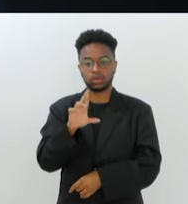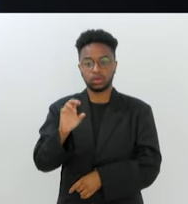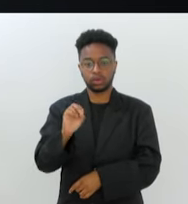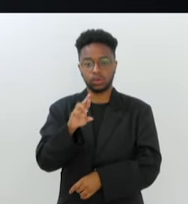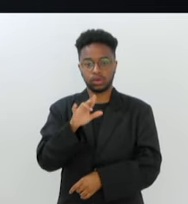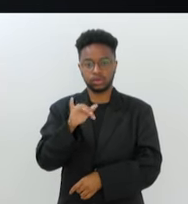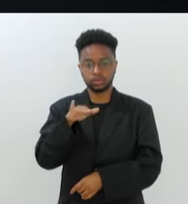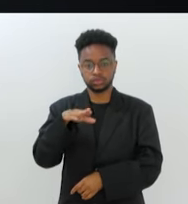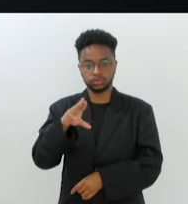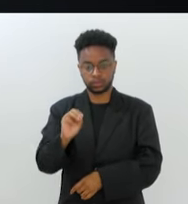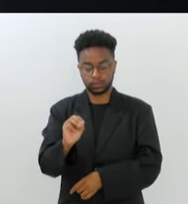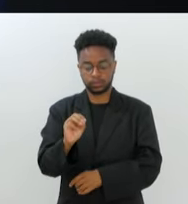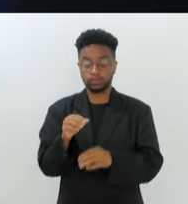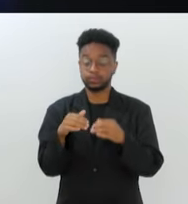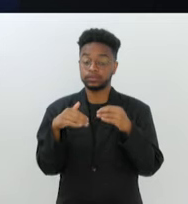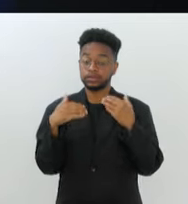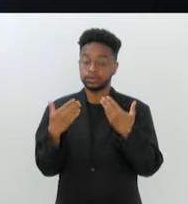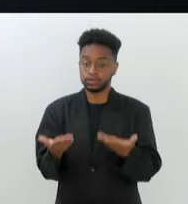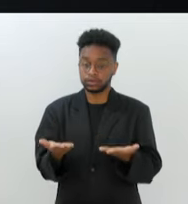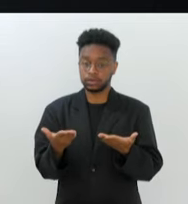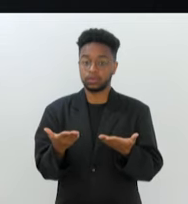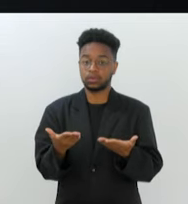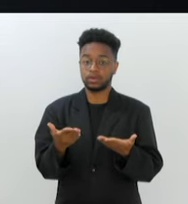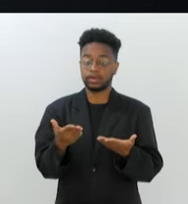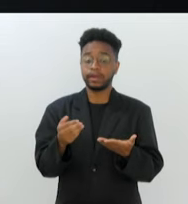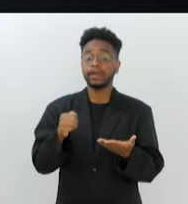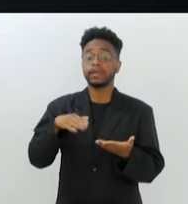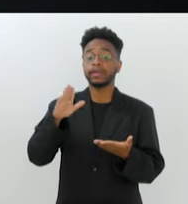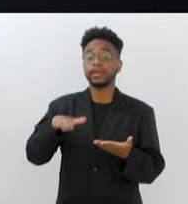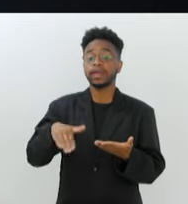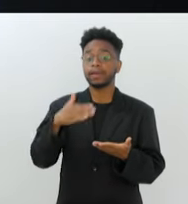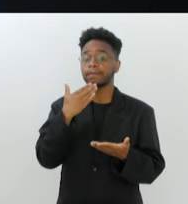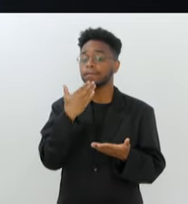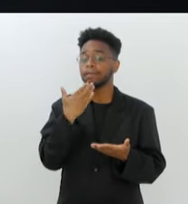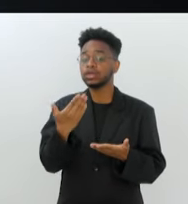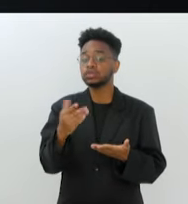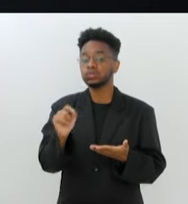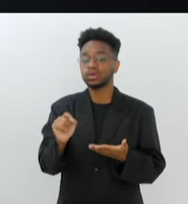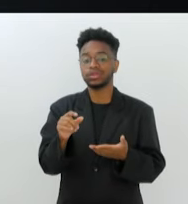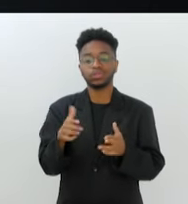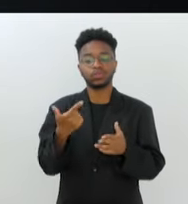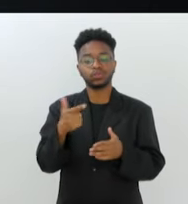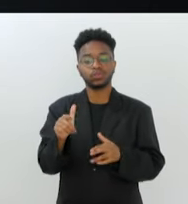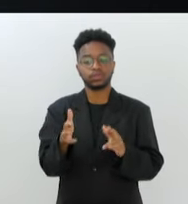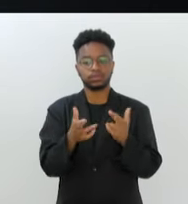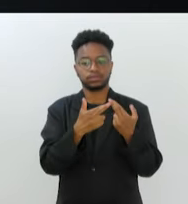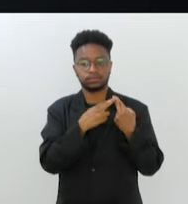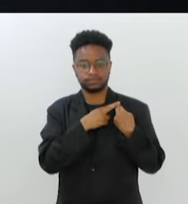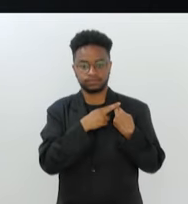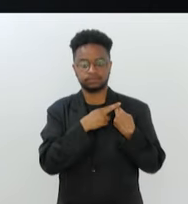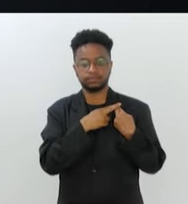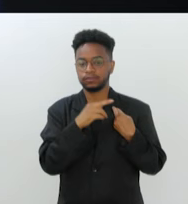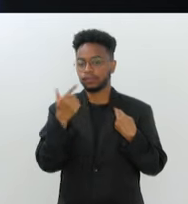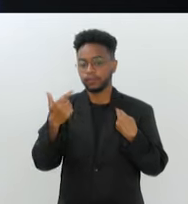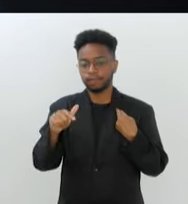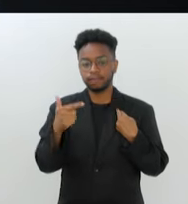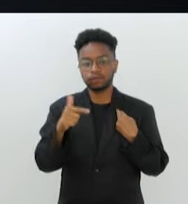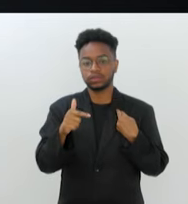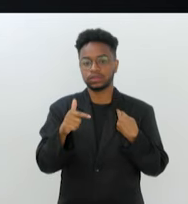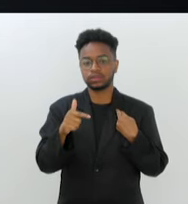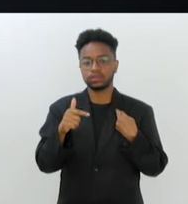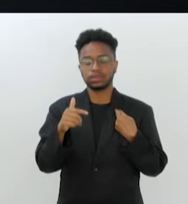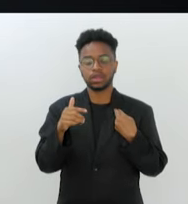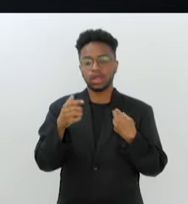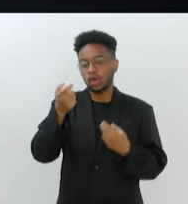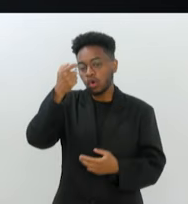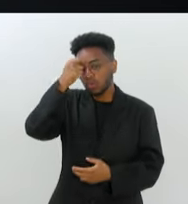no mínimo, quem pediu isso é irresponsável, é